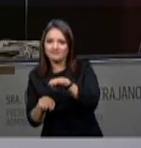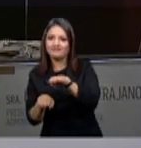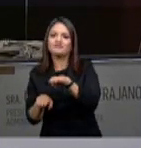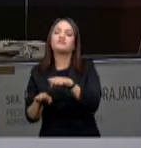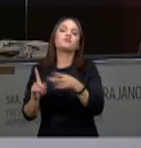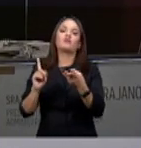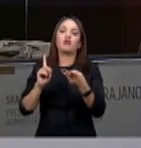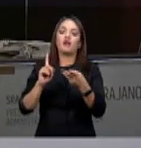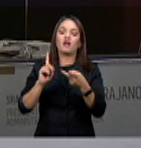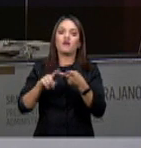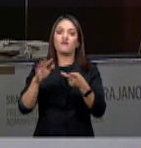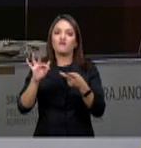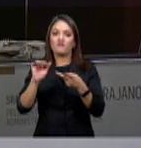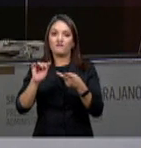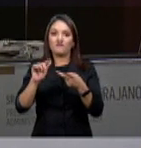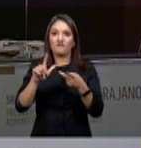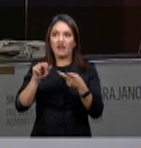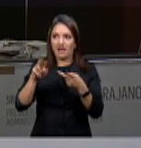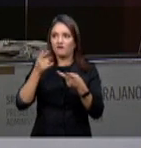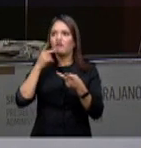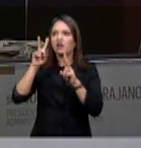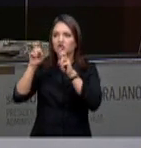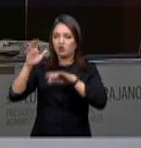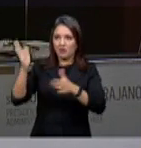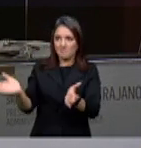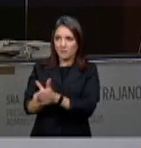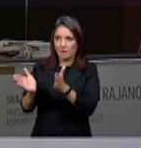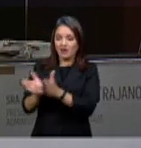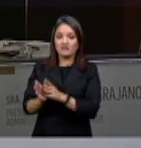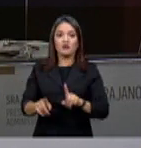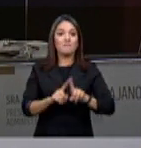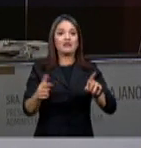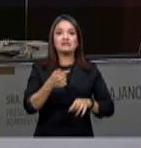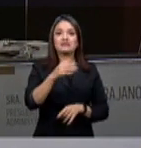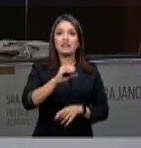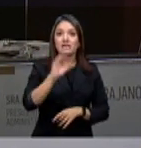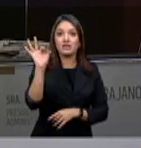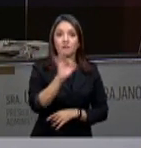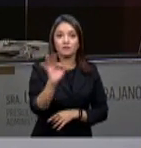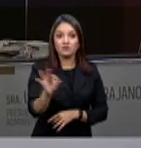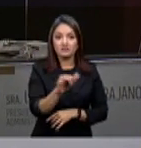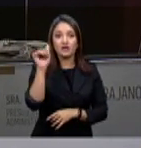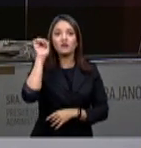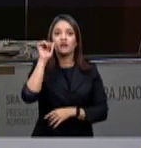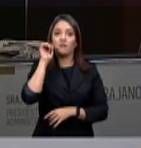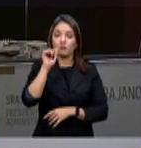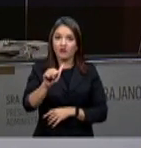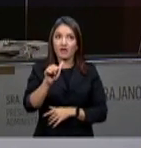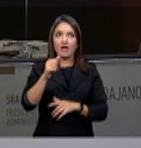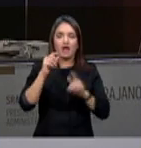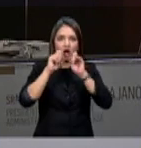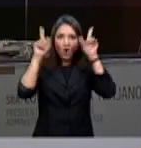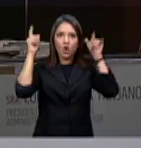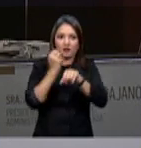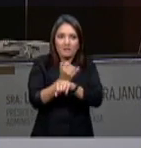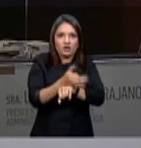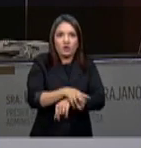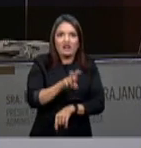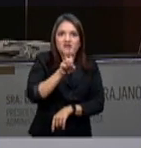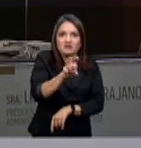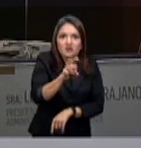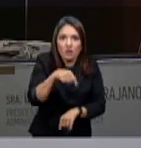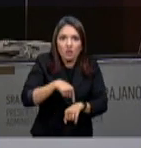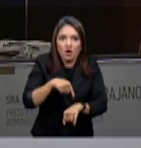Flávia vai falar da pobreza mas setenta por cento das nossas mulheres são operárias e sai de casa 5 horas da manhã em São Paulo